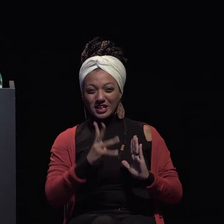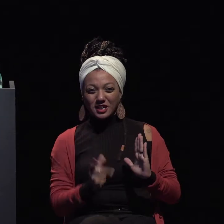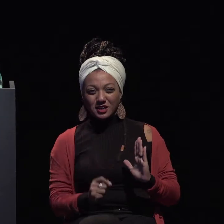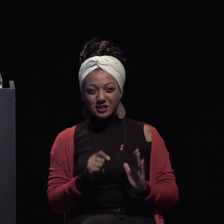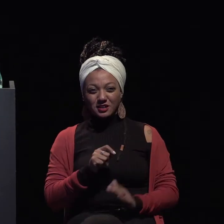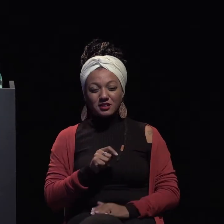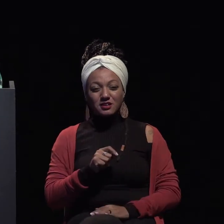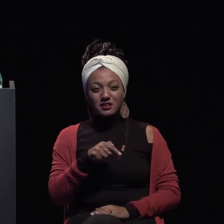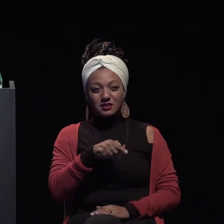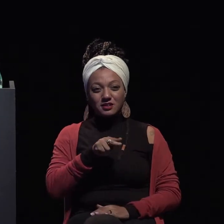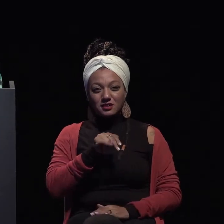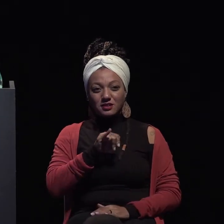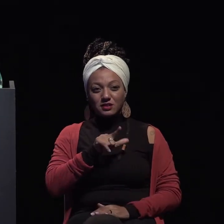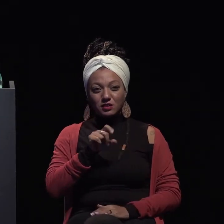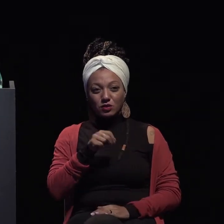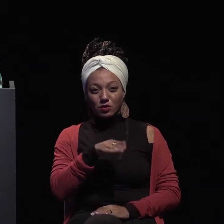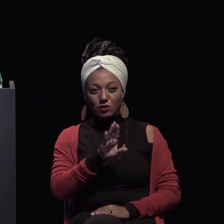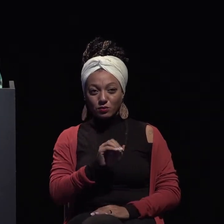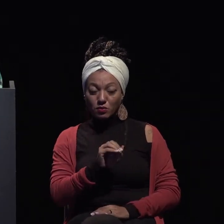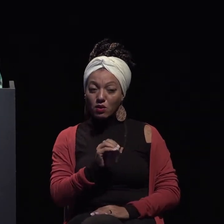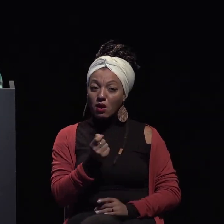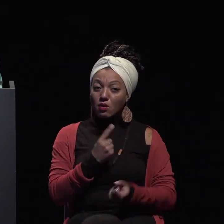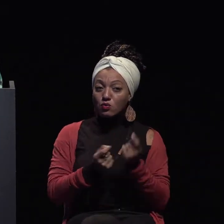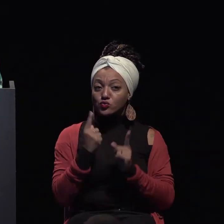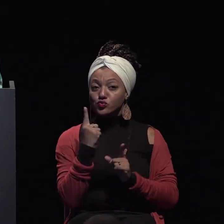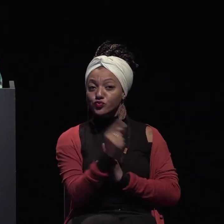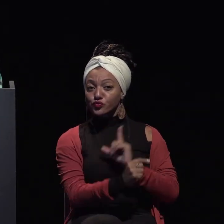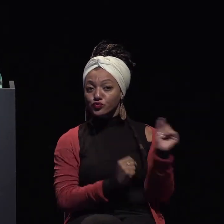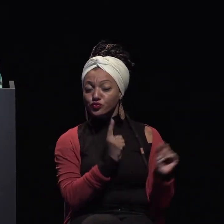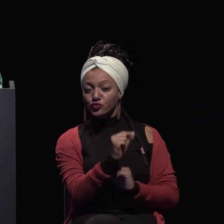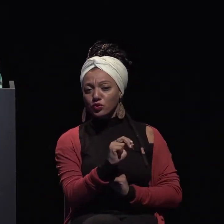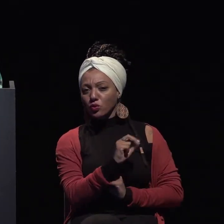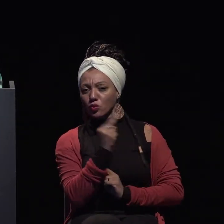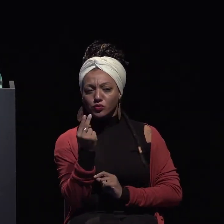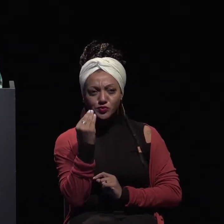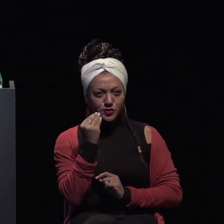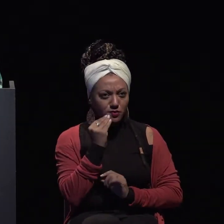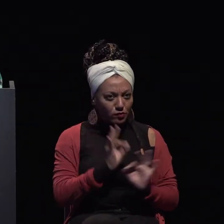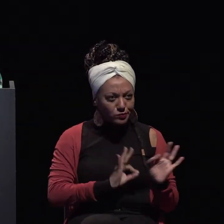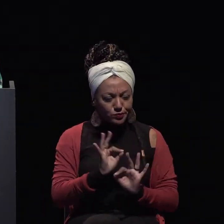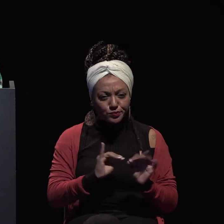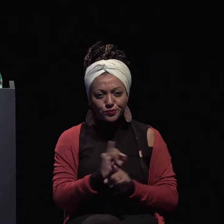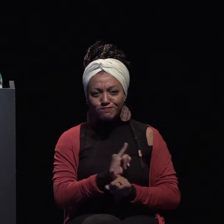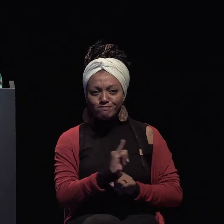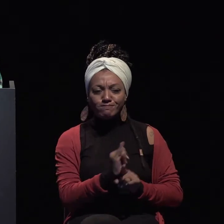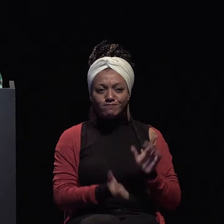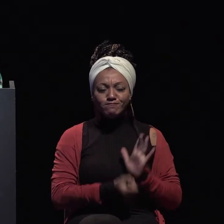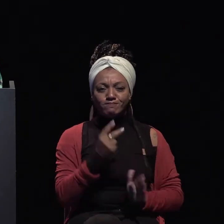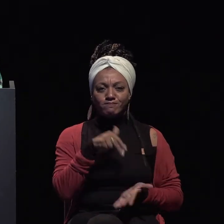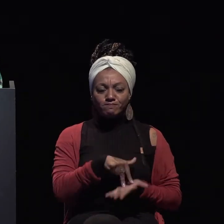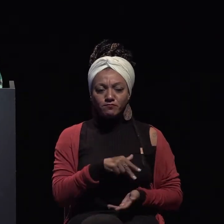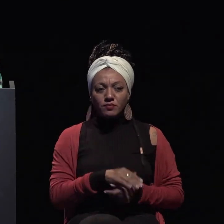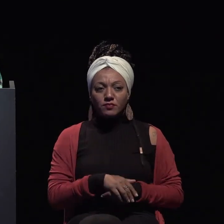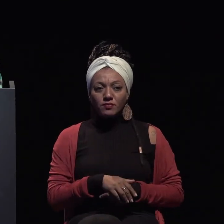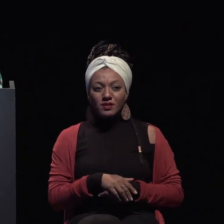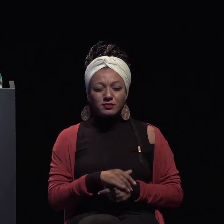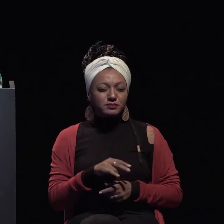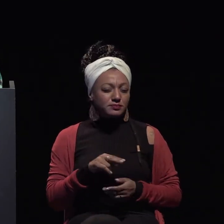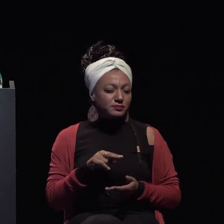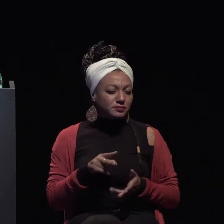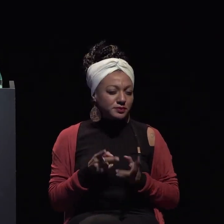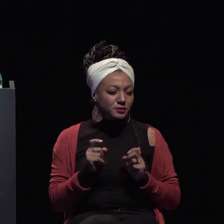seus espaços. E aí o que a gente percebe é que a cidade de São Paulo ela vai